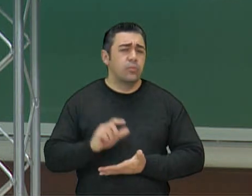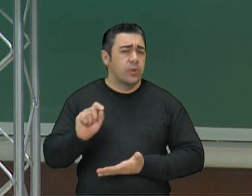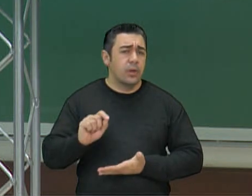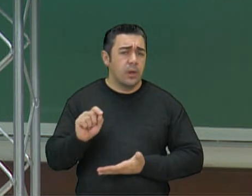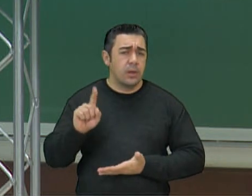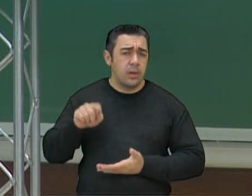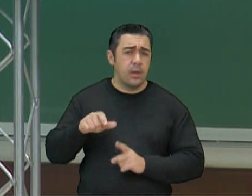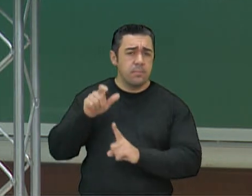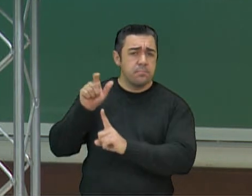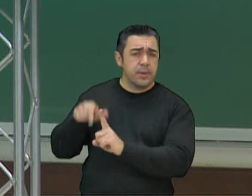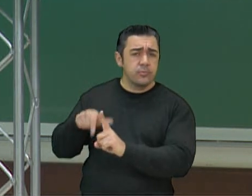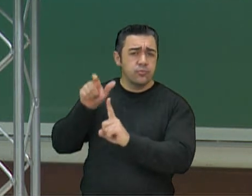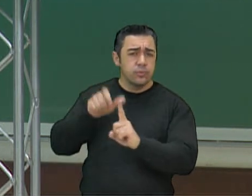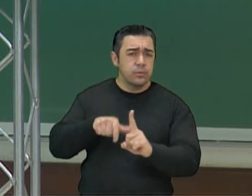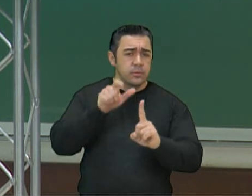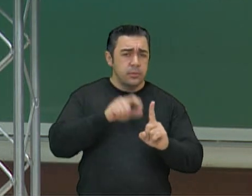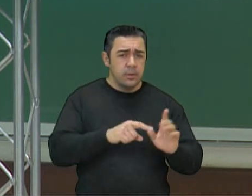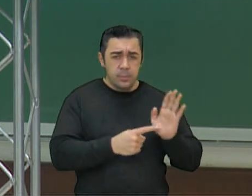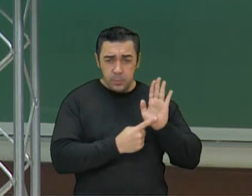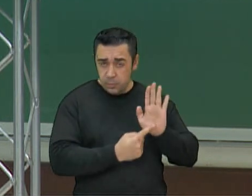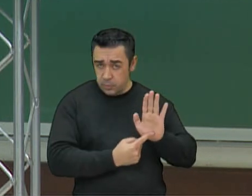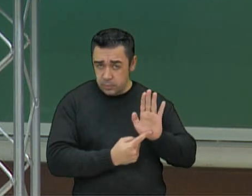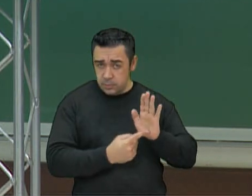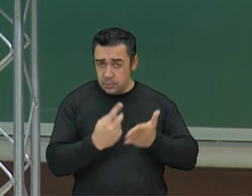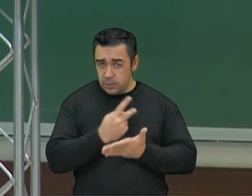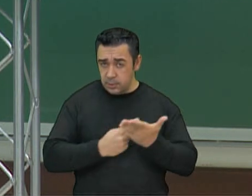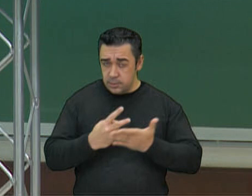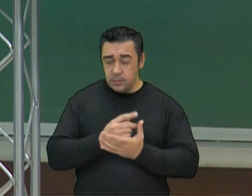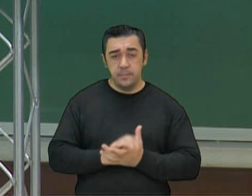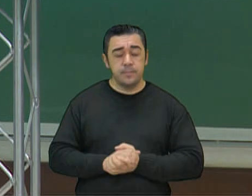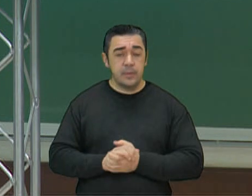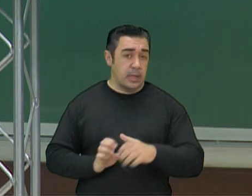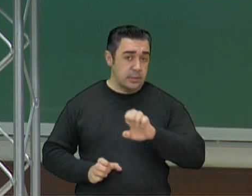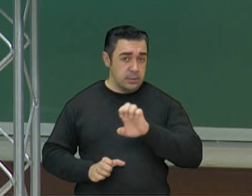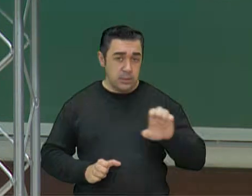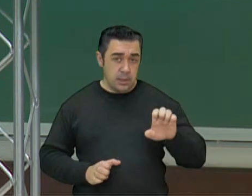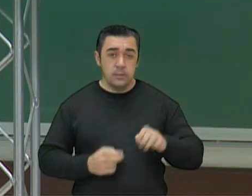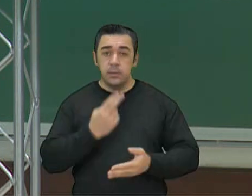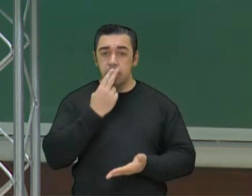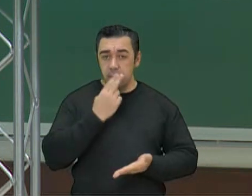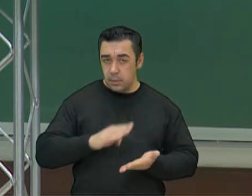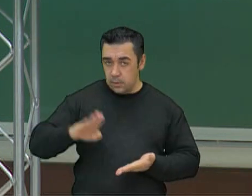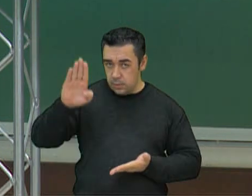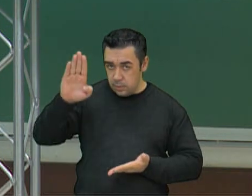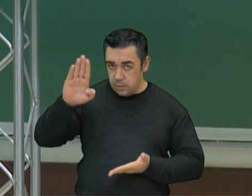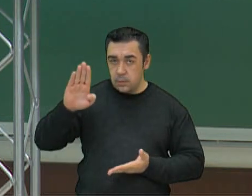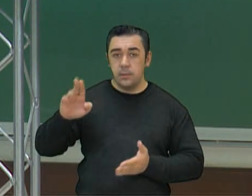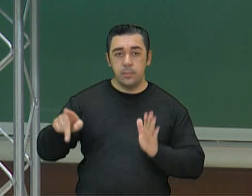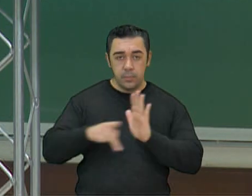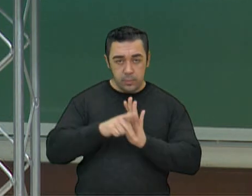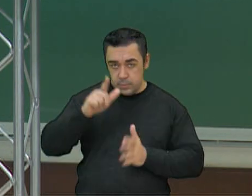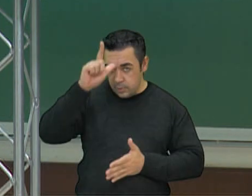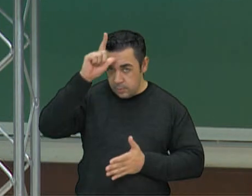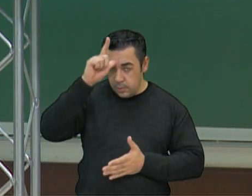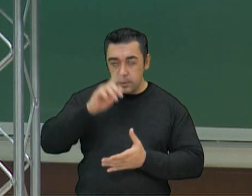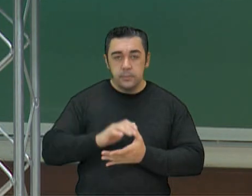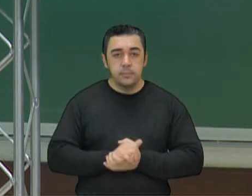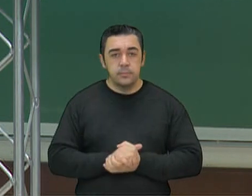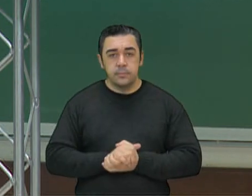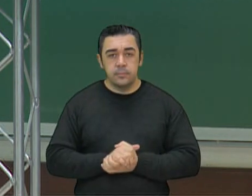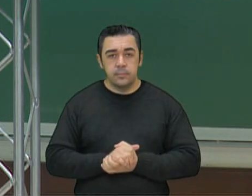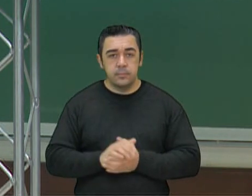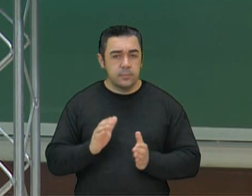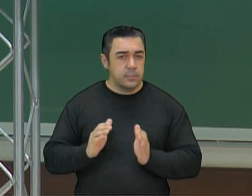são os personagens que aparecem nessa charge? Então, do teu lado esquerdo, Adolf Hitler, o líder da Alemanha. Você tem aqui